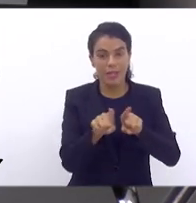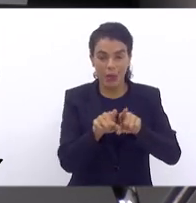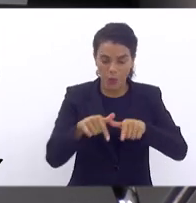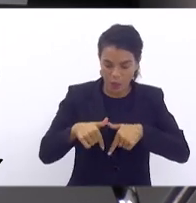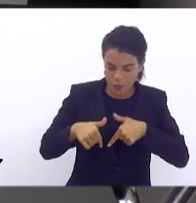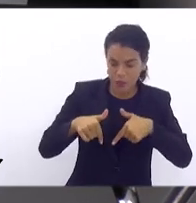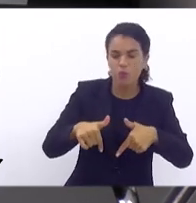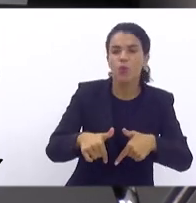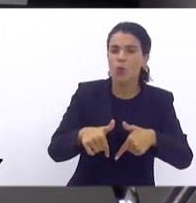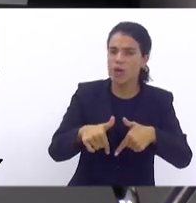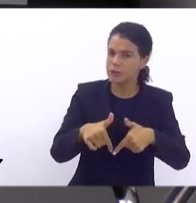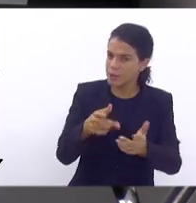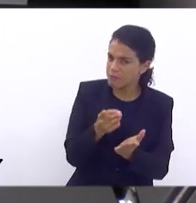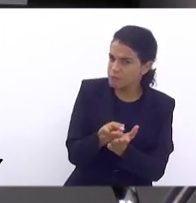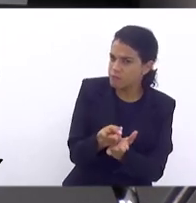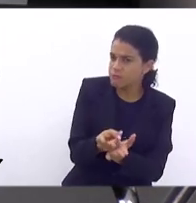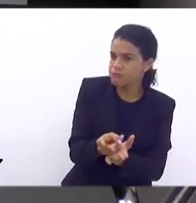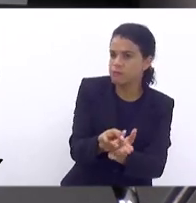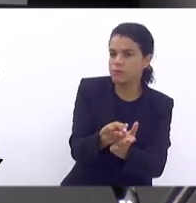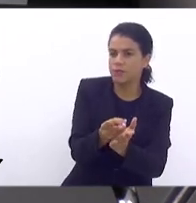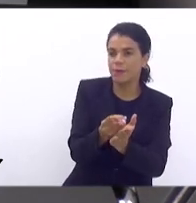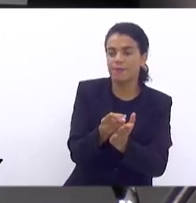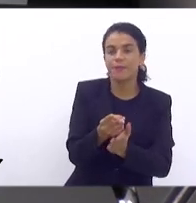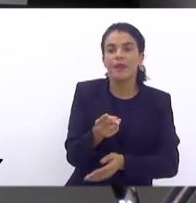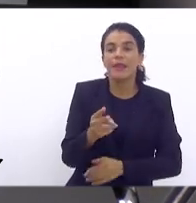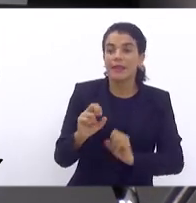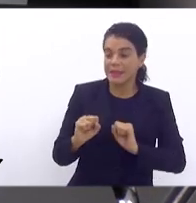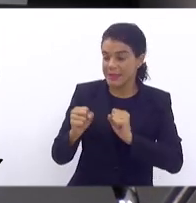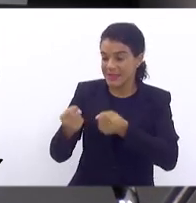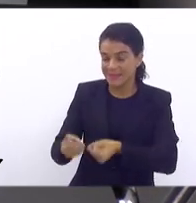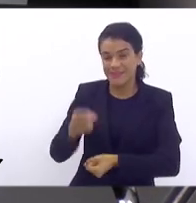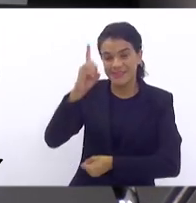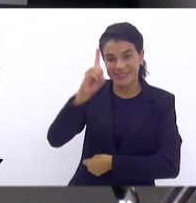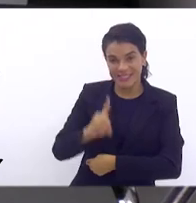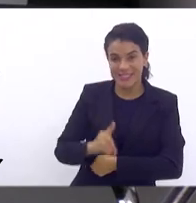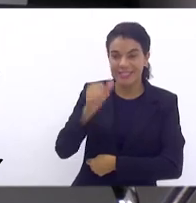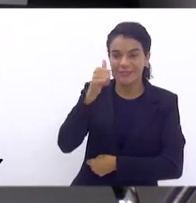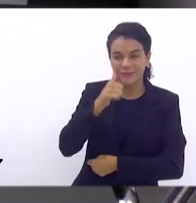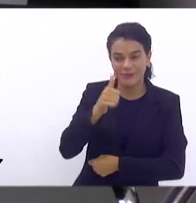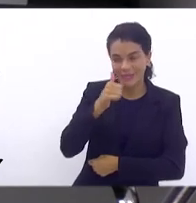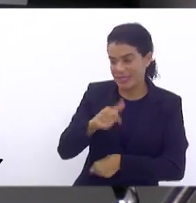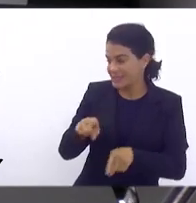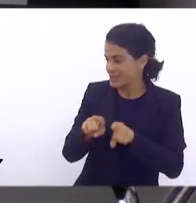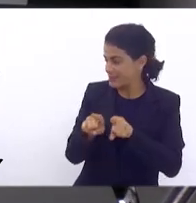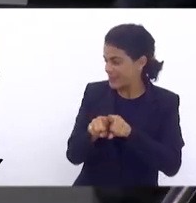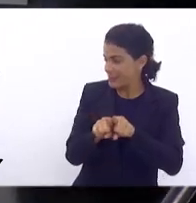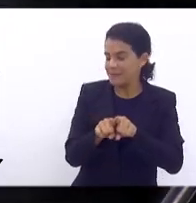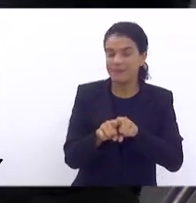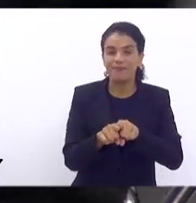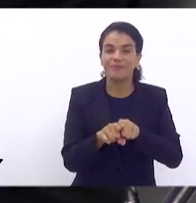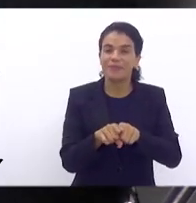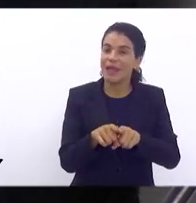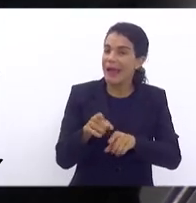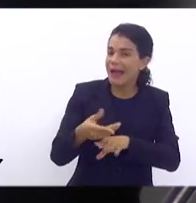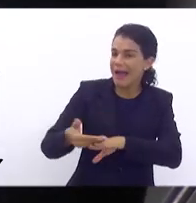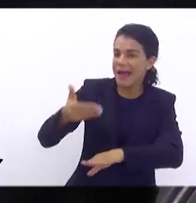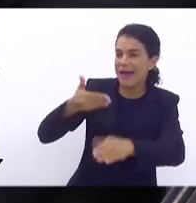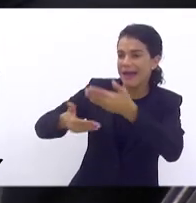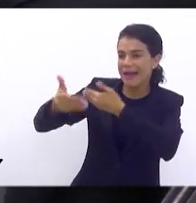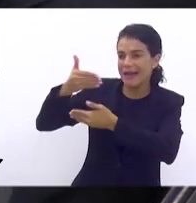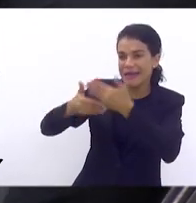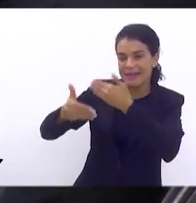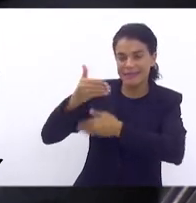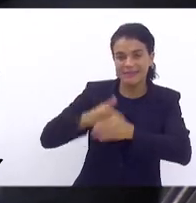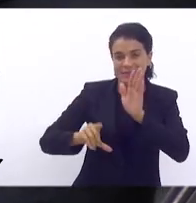uma atuação muito contundente aqui no estado do Rio na defesa dos direitos das mulheres uma de um modo geral né Muito Antes da existência